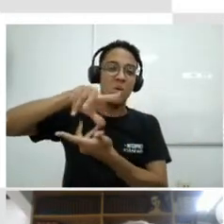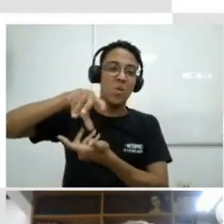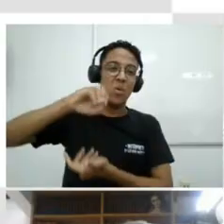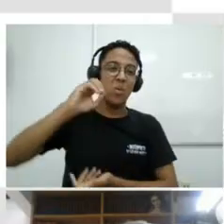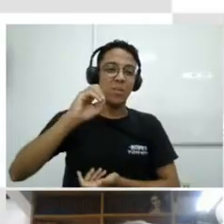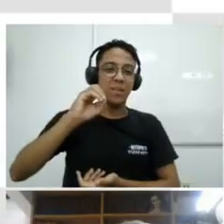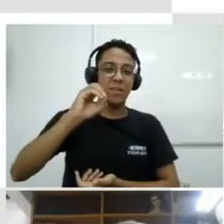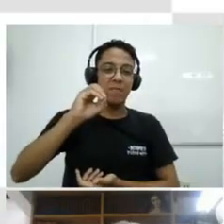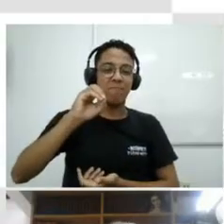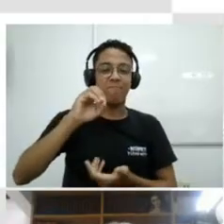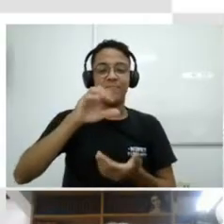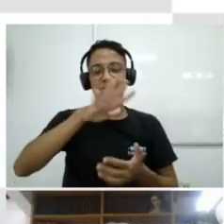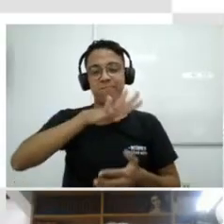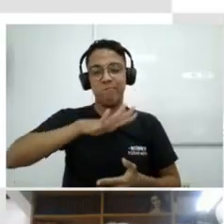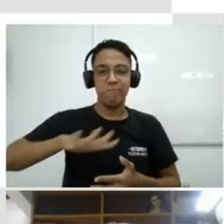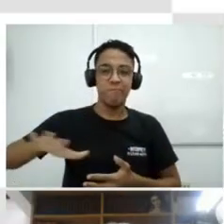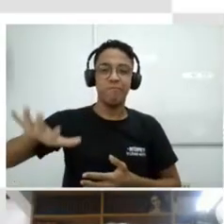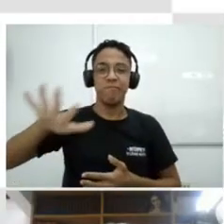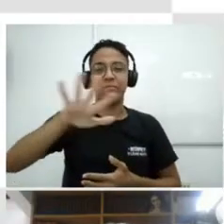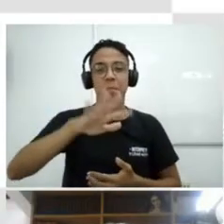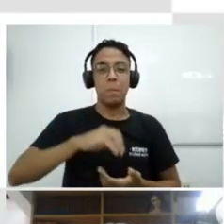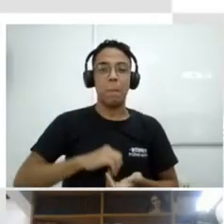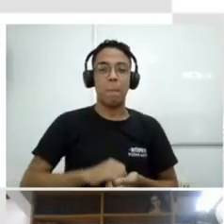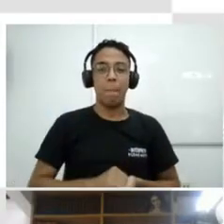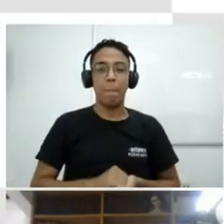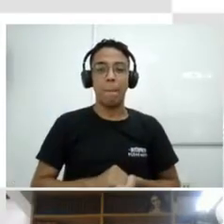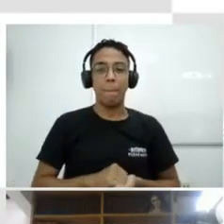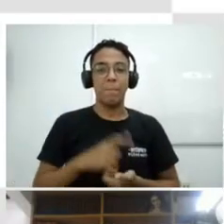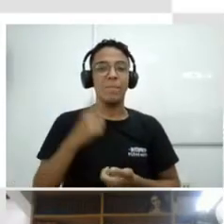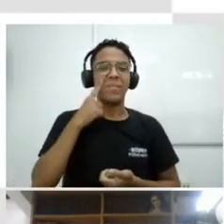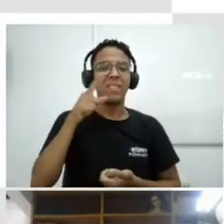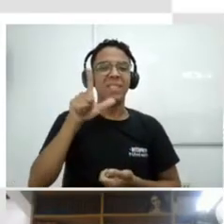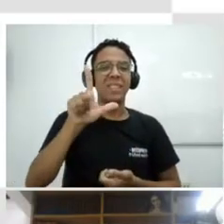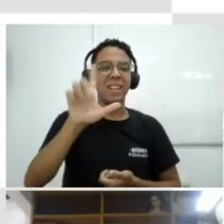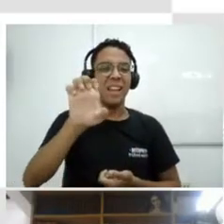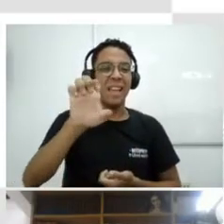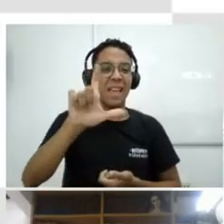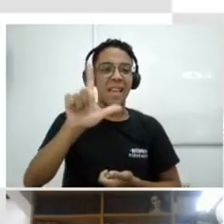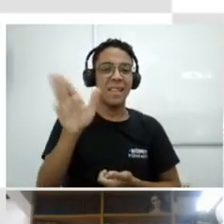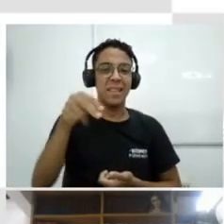globo. O pico do El Niño, segundo a NASA,